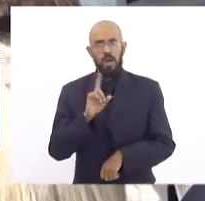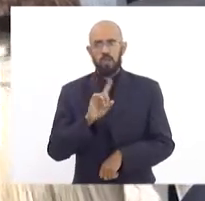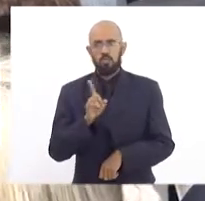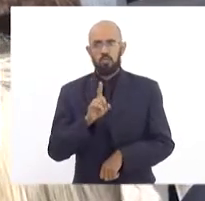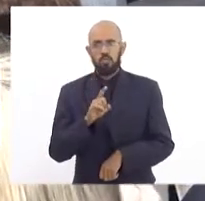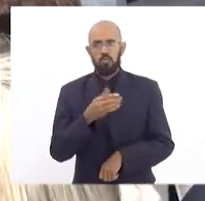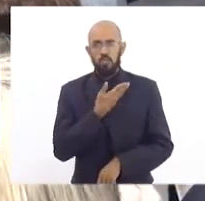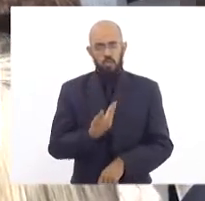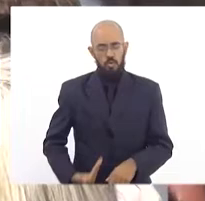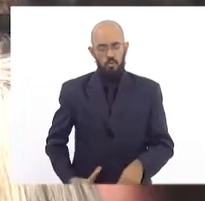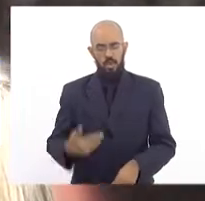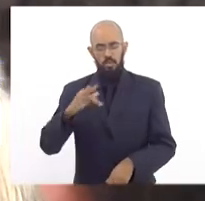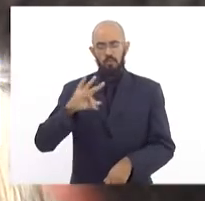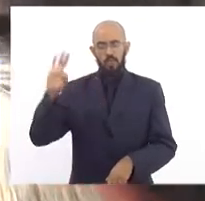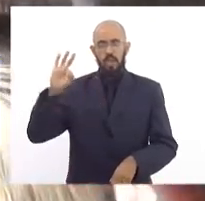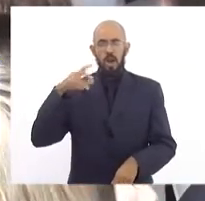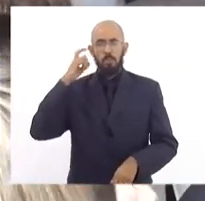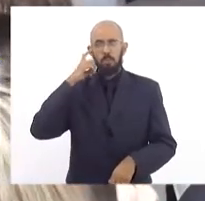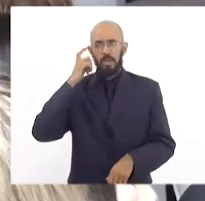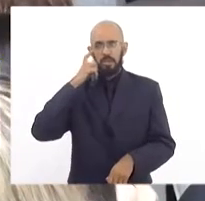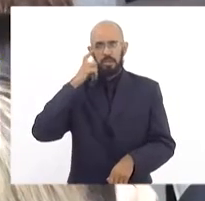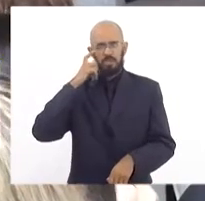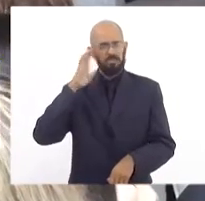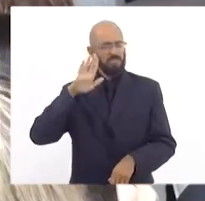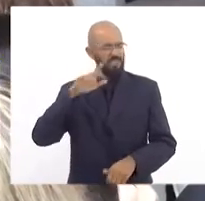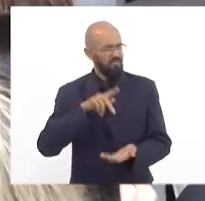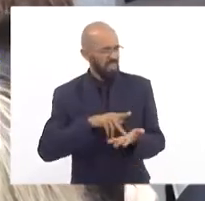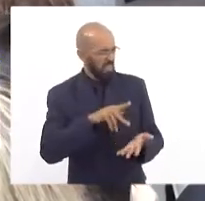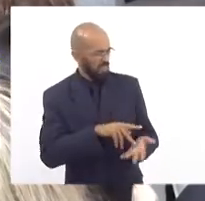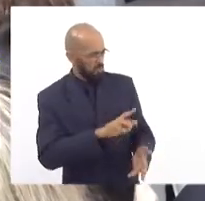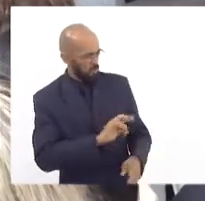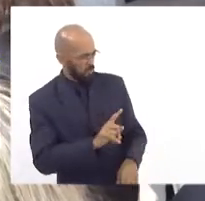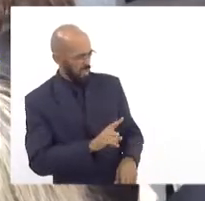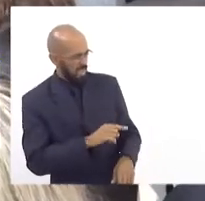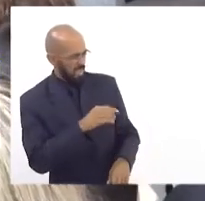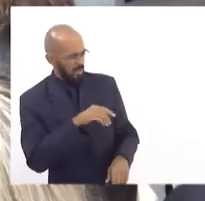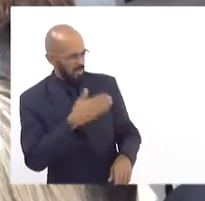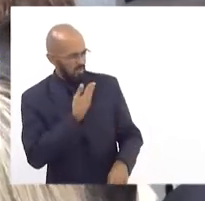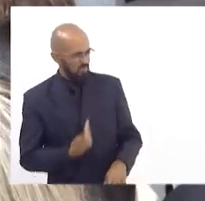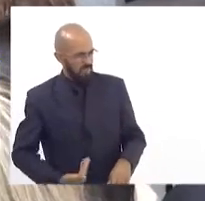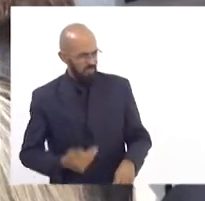governo federal pensa, na verdade não é o governo federal, é o senhor Paulo Guedes,